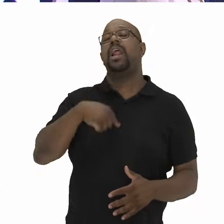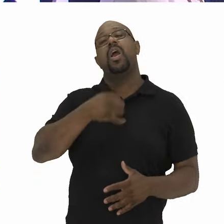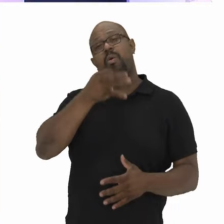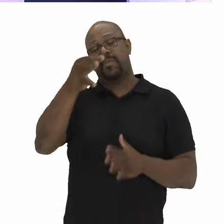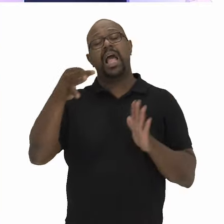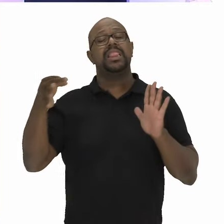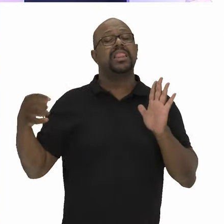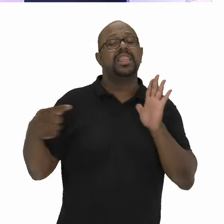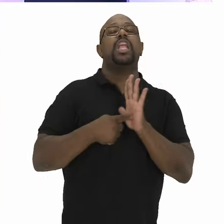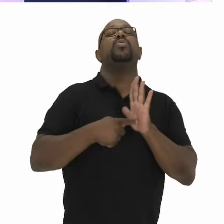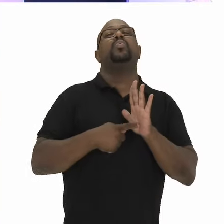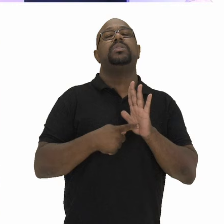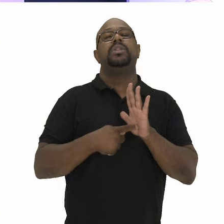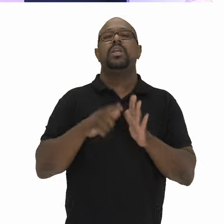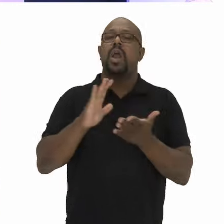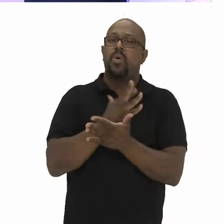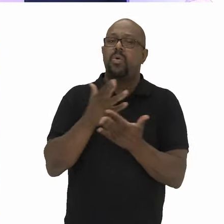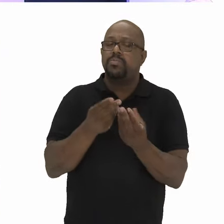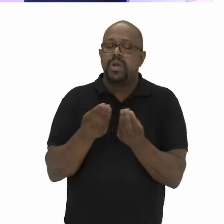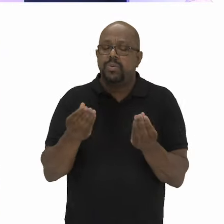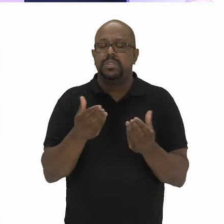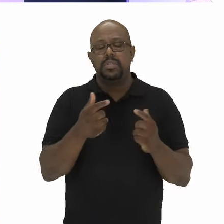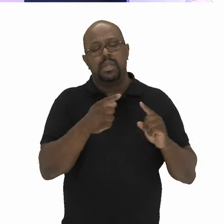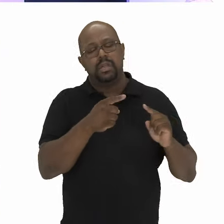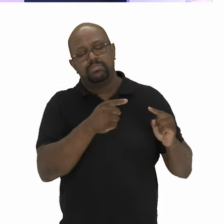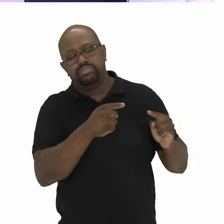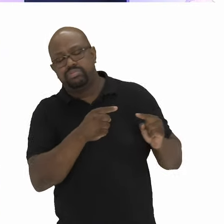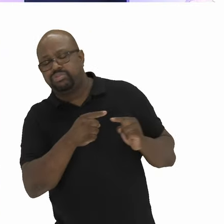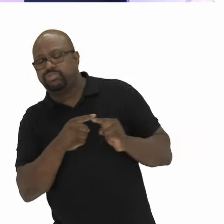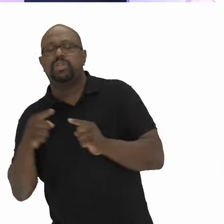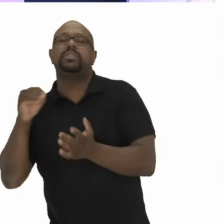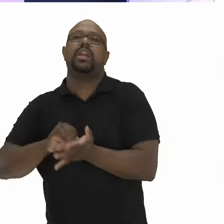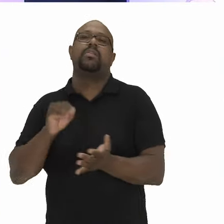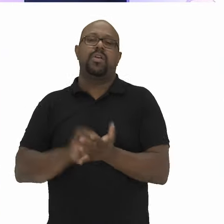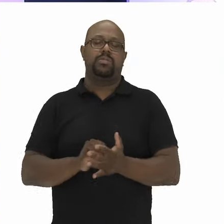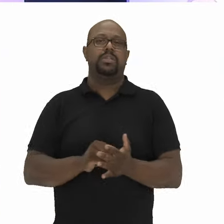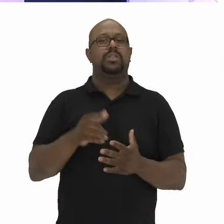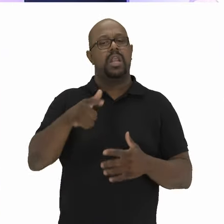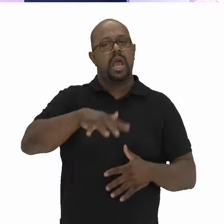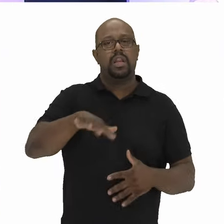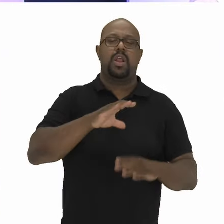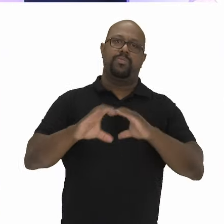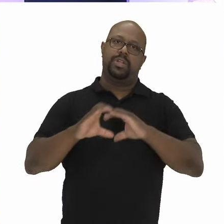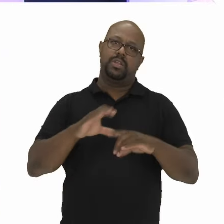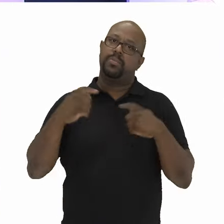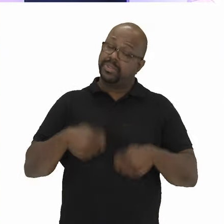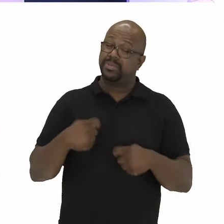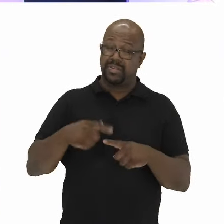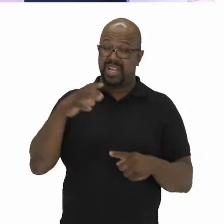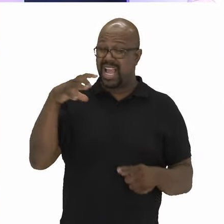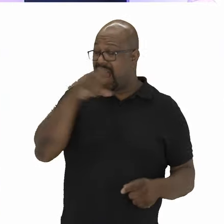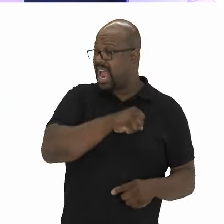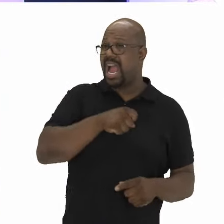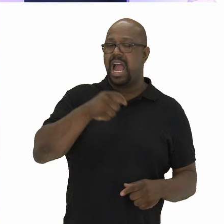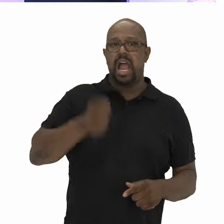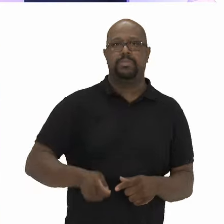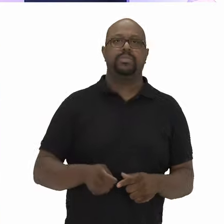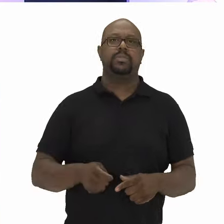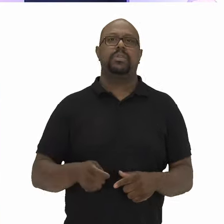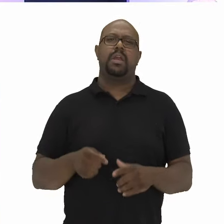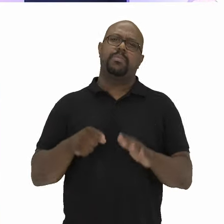falha é uma denúncia de que alguma coisa não tá se dando corretamente no campo da comunicação porque por isso que tem que ser feita